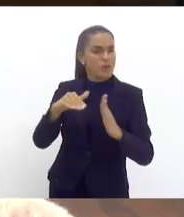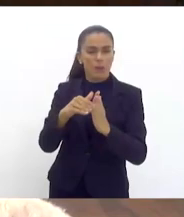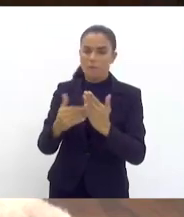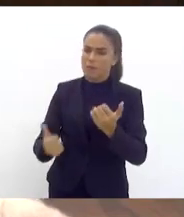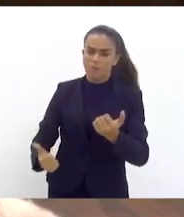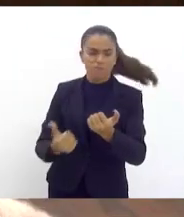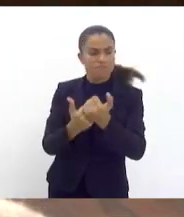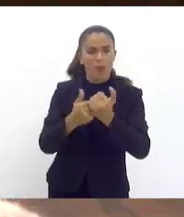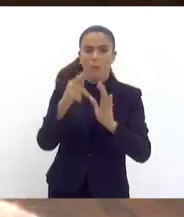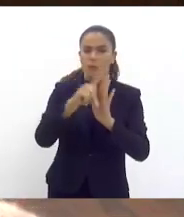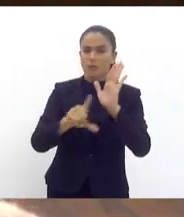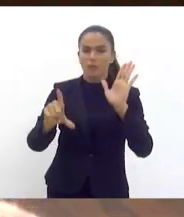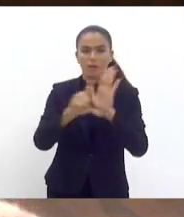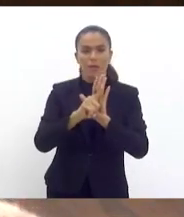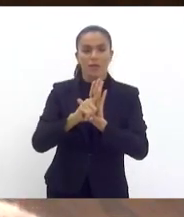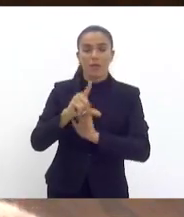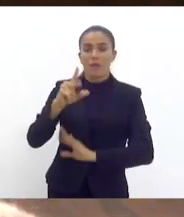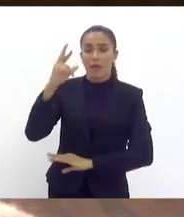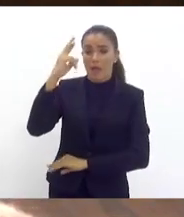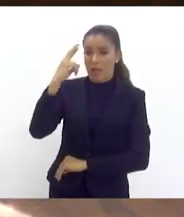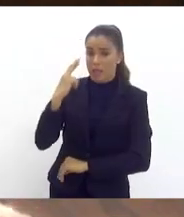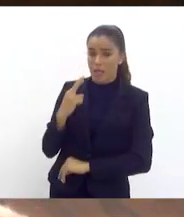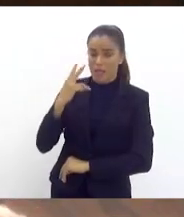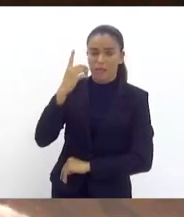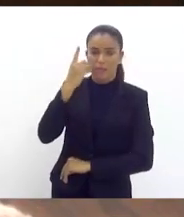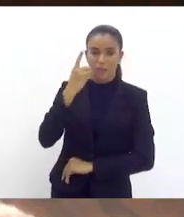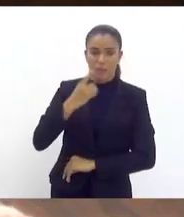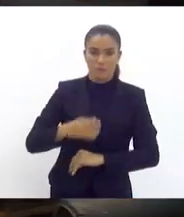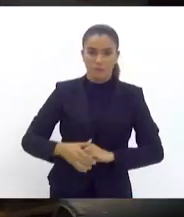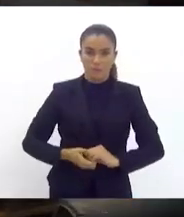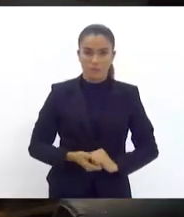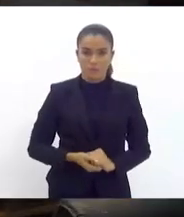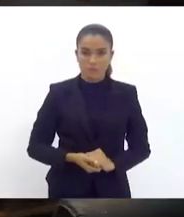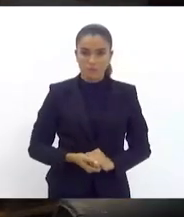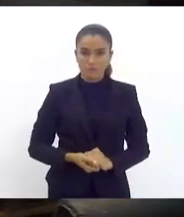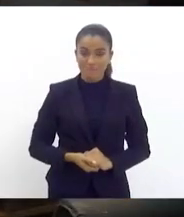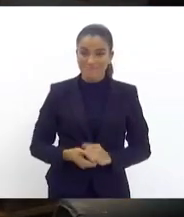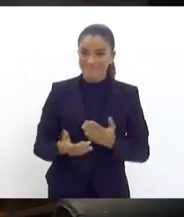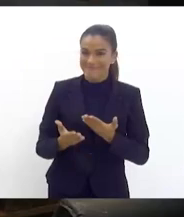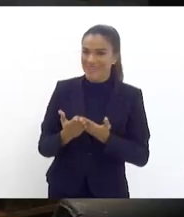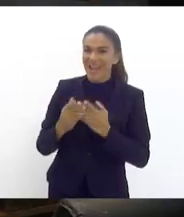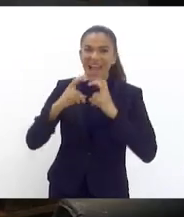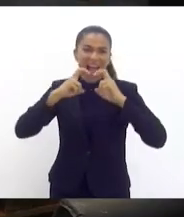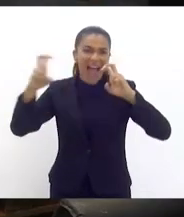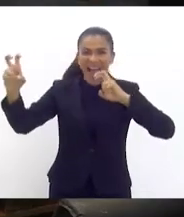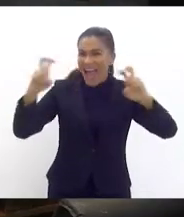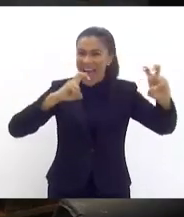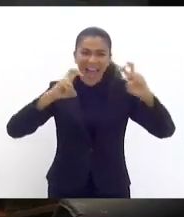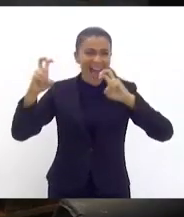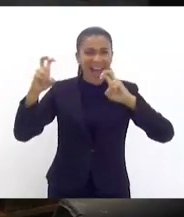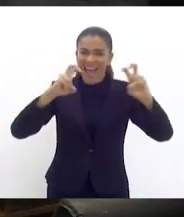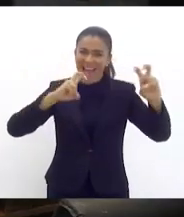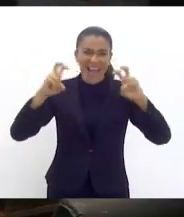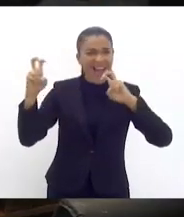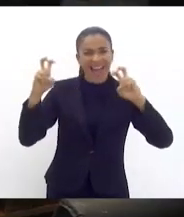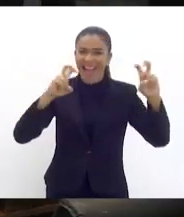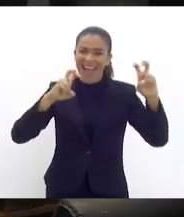favorável ao projeto da deputada Renata Souza. Para encaminhar pelo PSB,